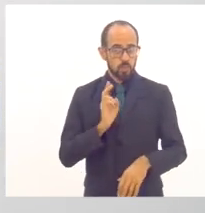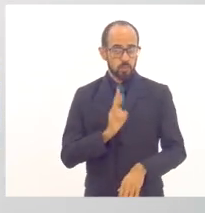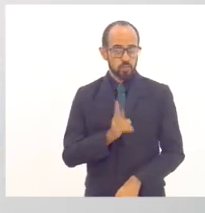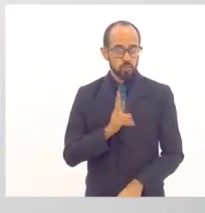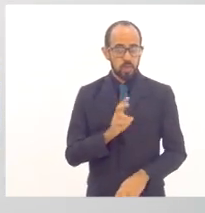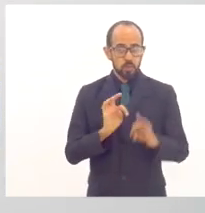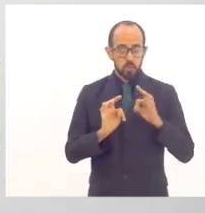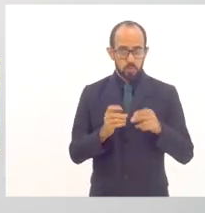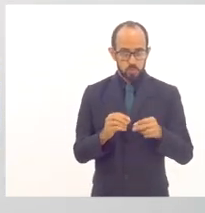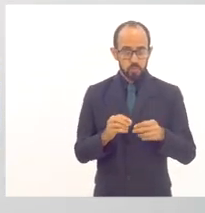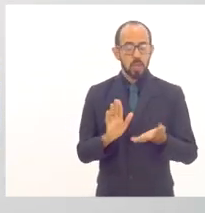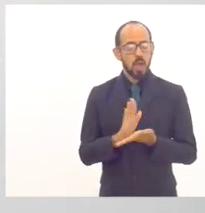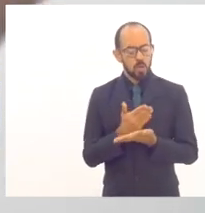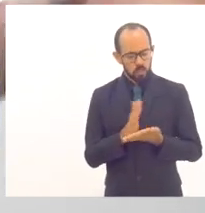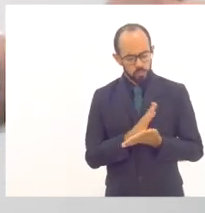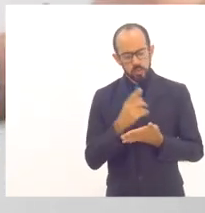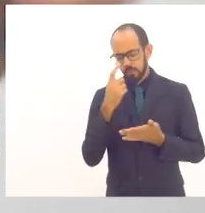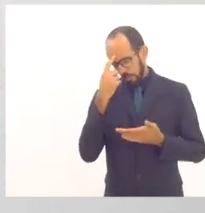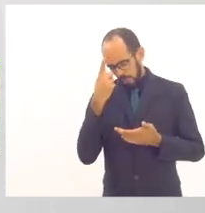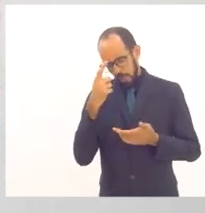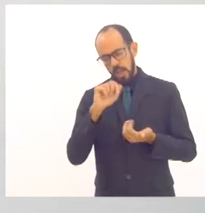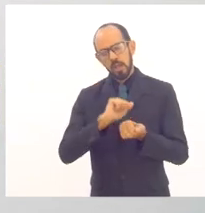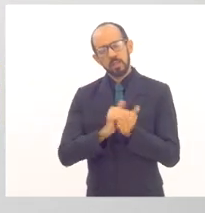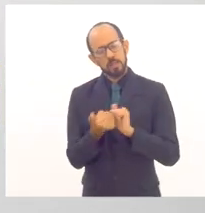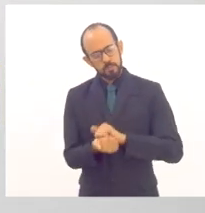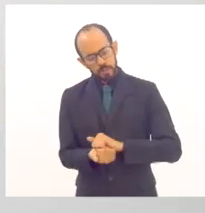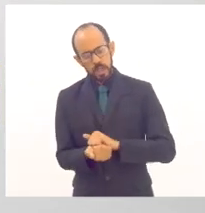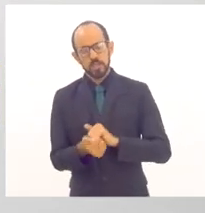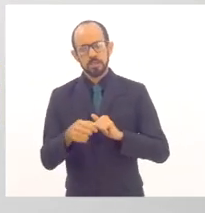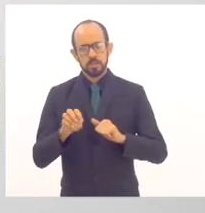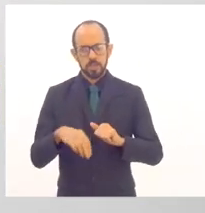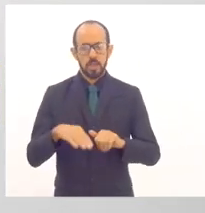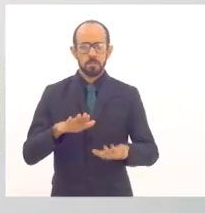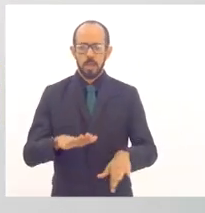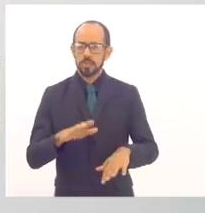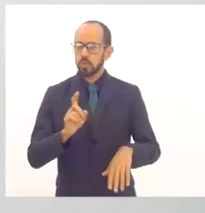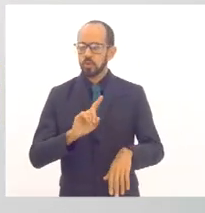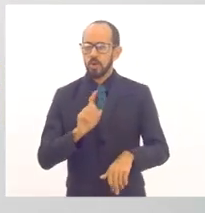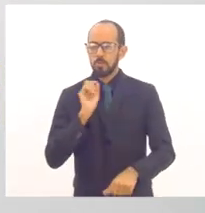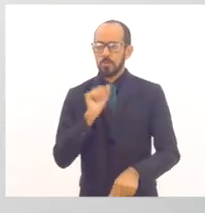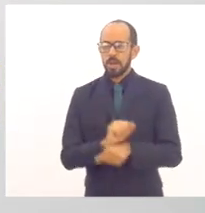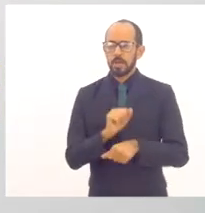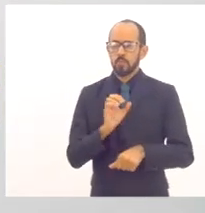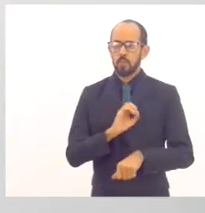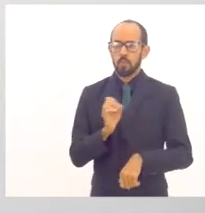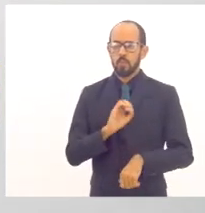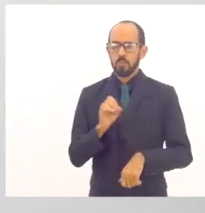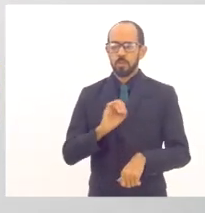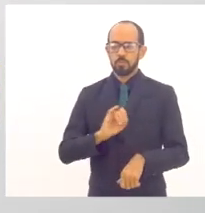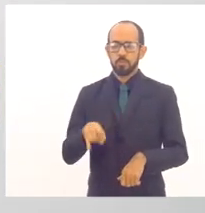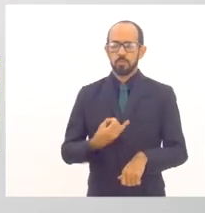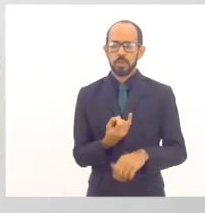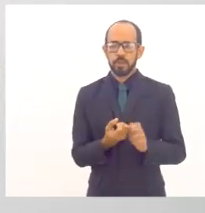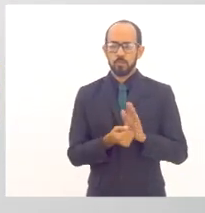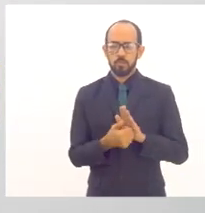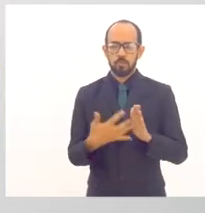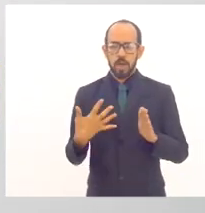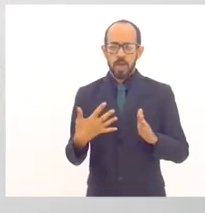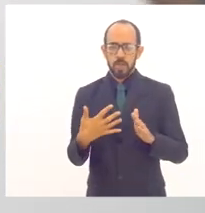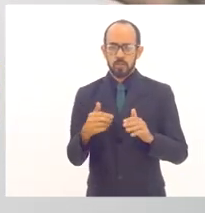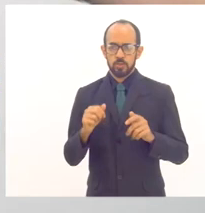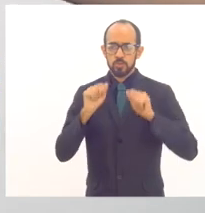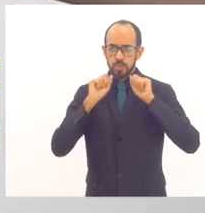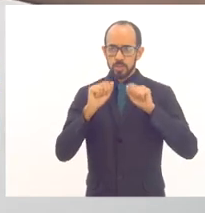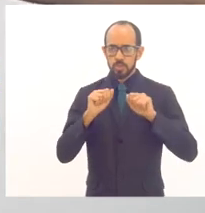todos. Claro, tive uma ideia para cá, outra para lá, mas eu não paralisei. E aproveitei muitos dos principais assessores